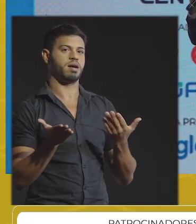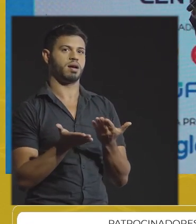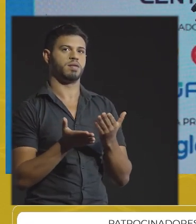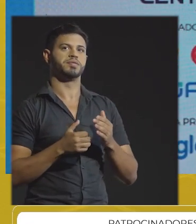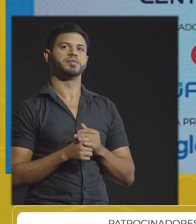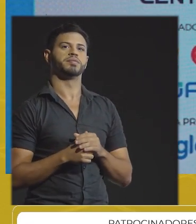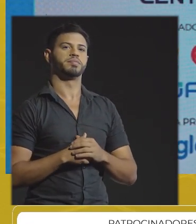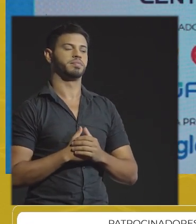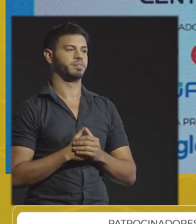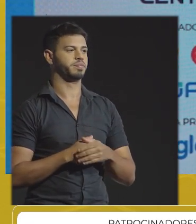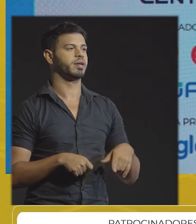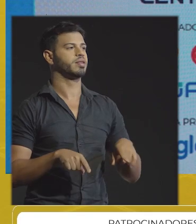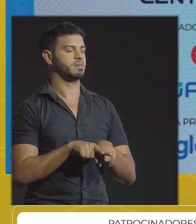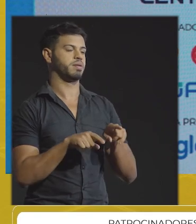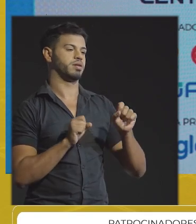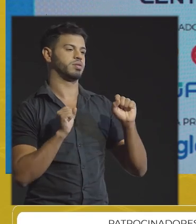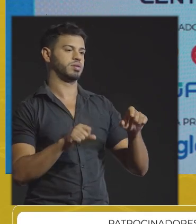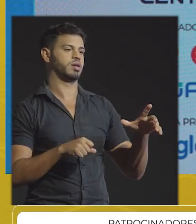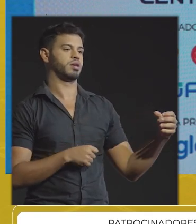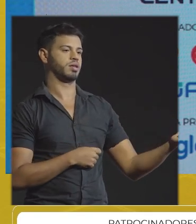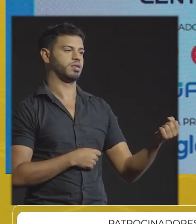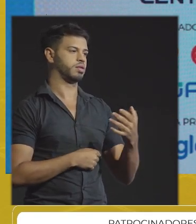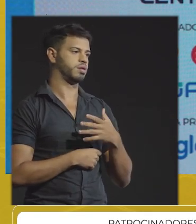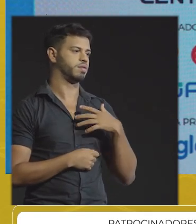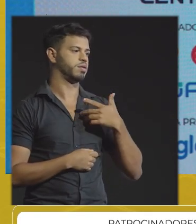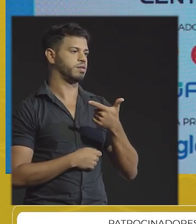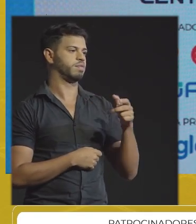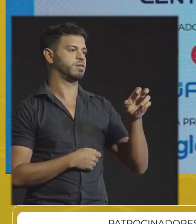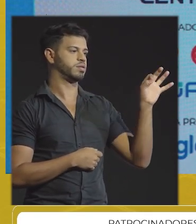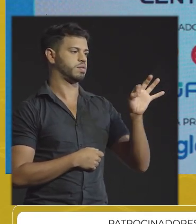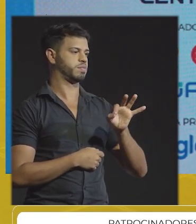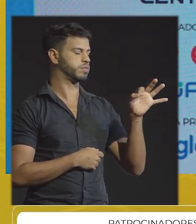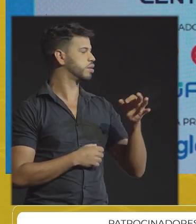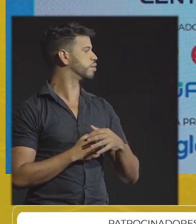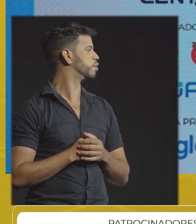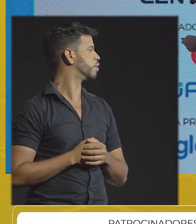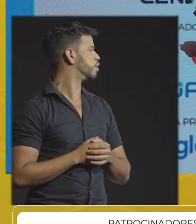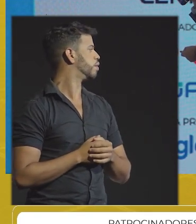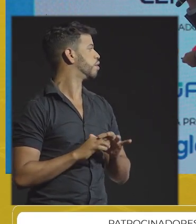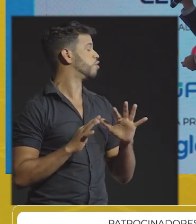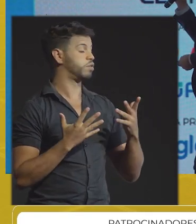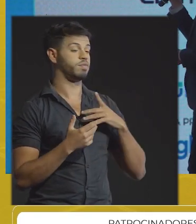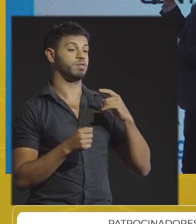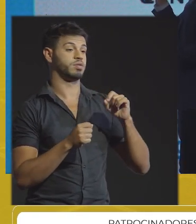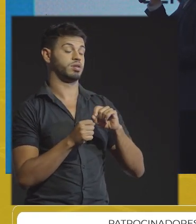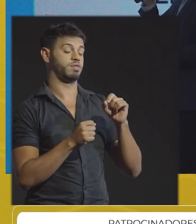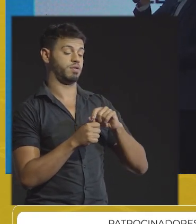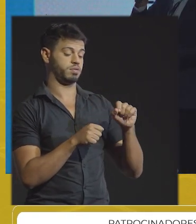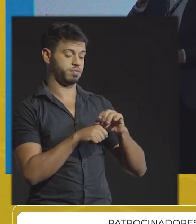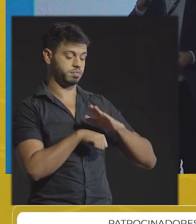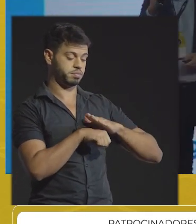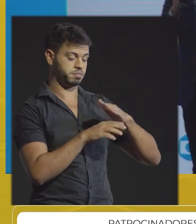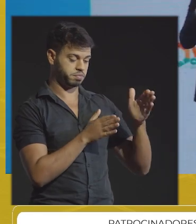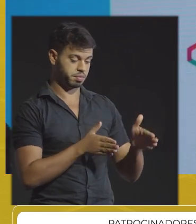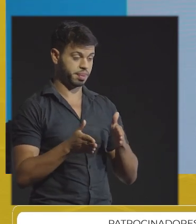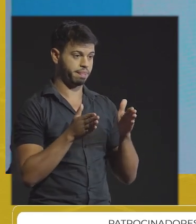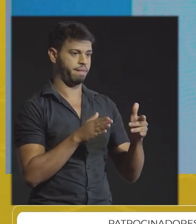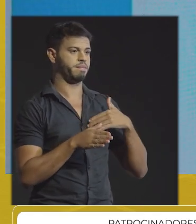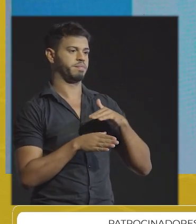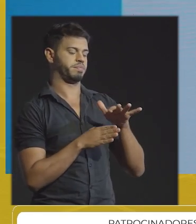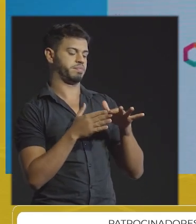distribuidora Por isso você tem logo de cara aqui uma economia de 25% quando você faz sua autoprodução mesmo que